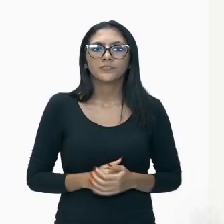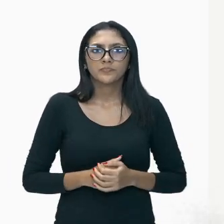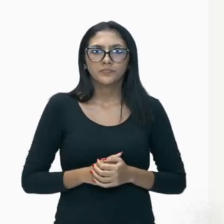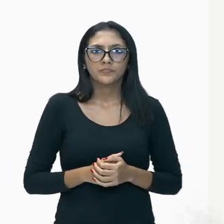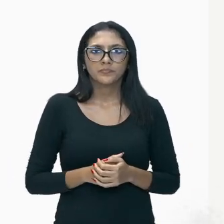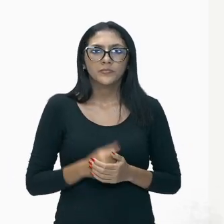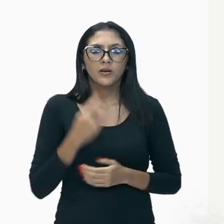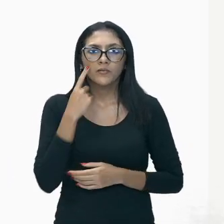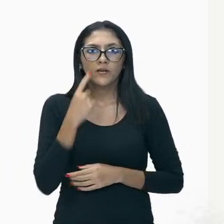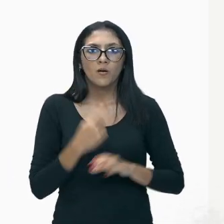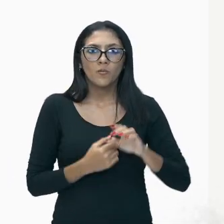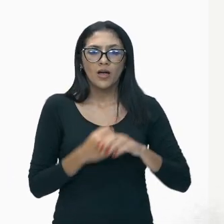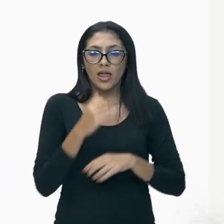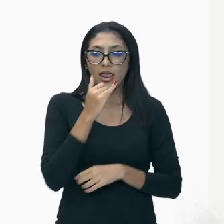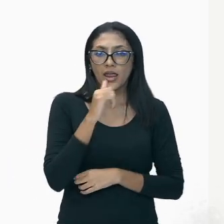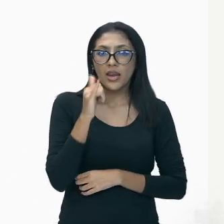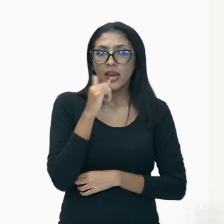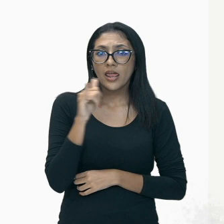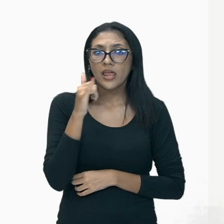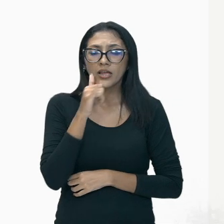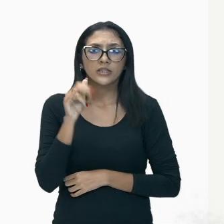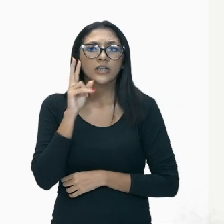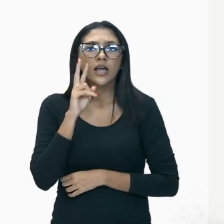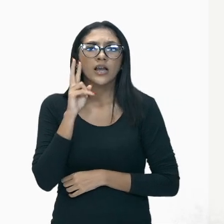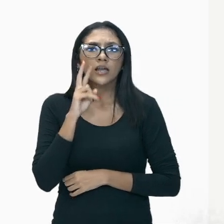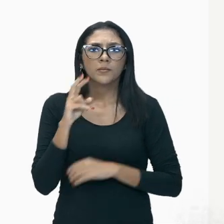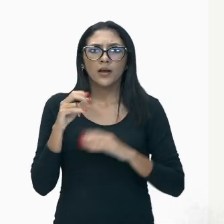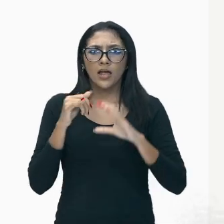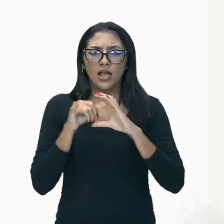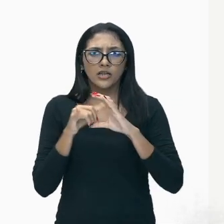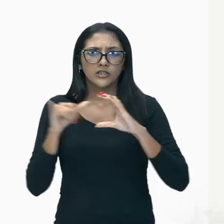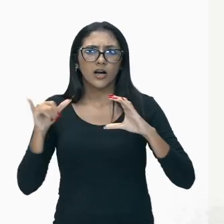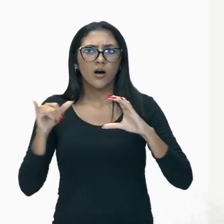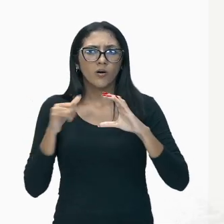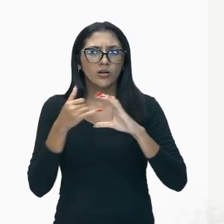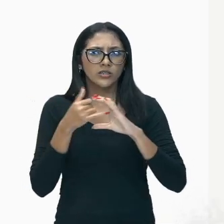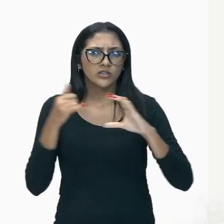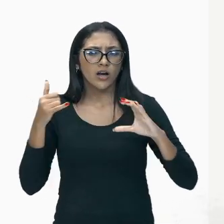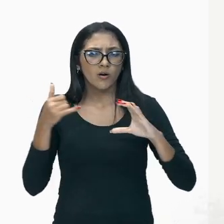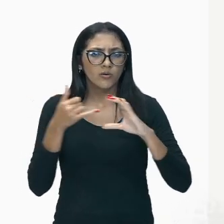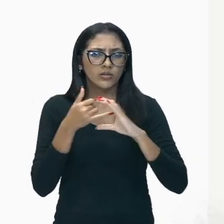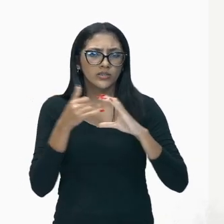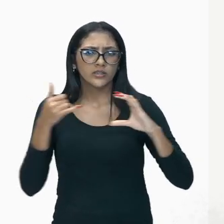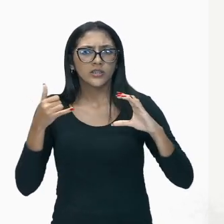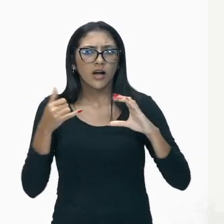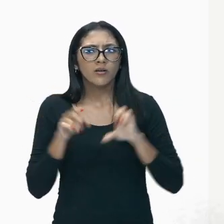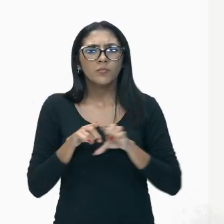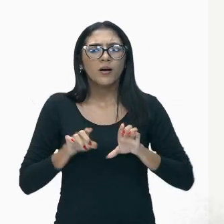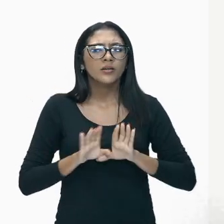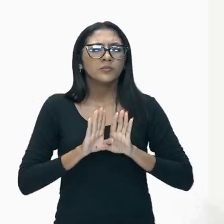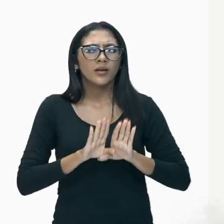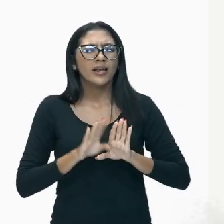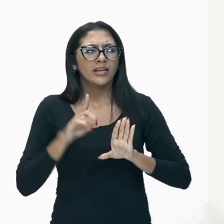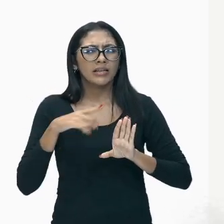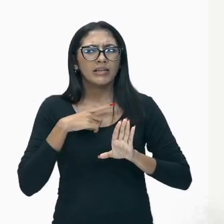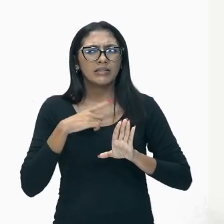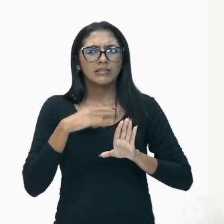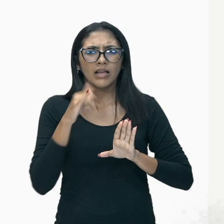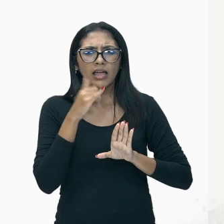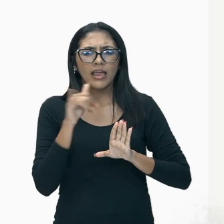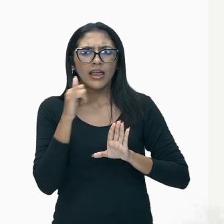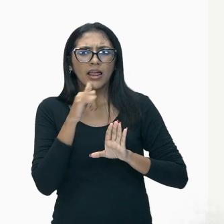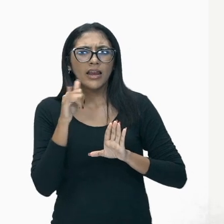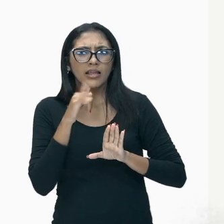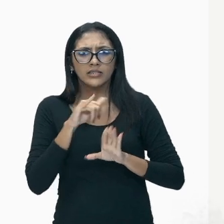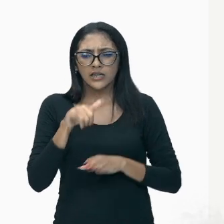joule. Ah, professora, mas a senhora falou que a energia elétrica é dada em quilowatt-hora. Por que a senhora colocou que é dada